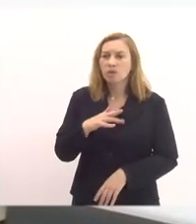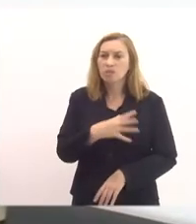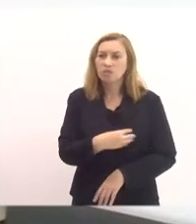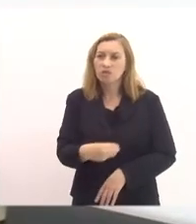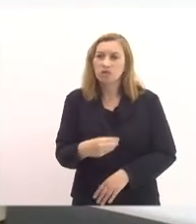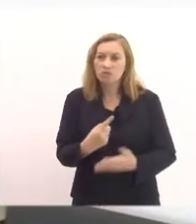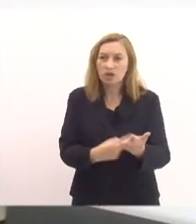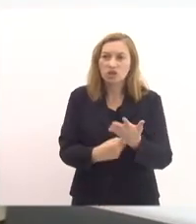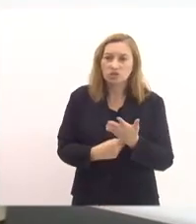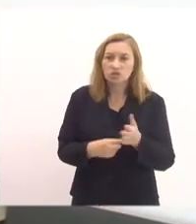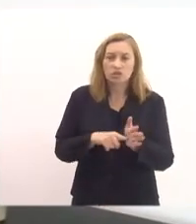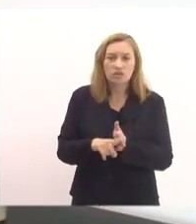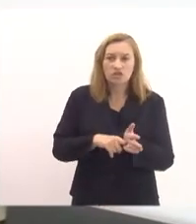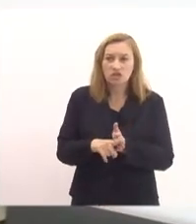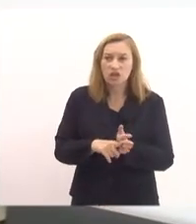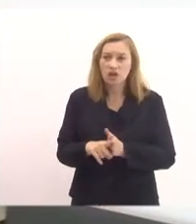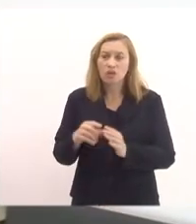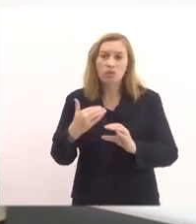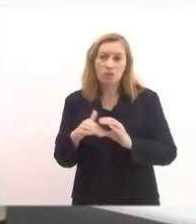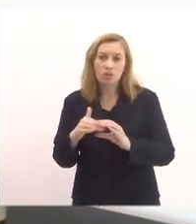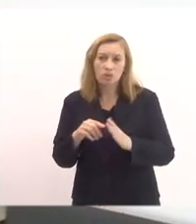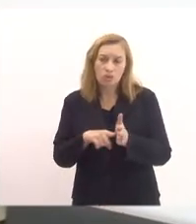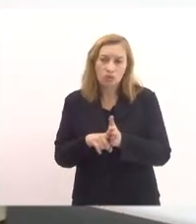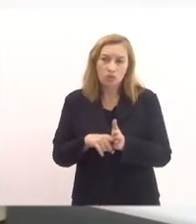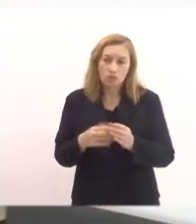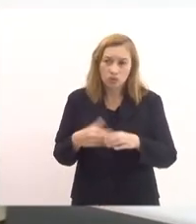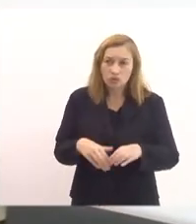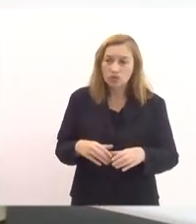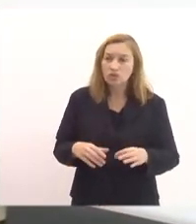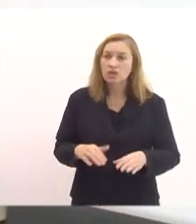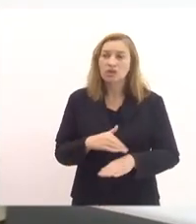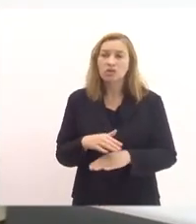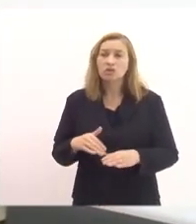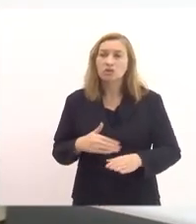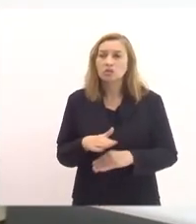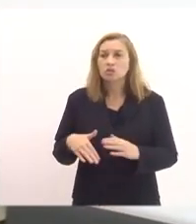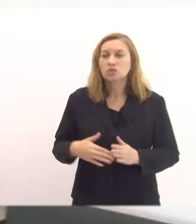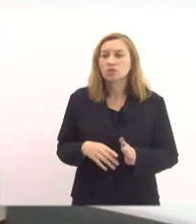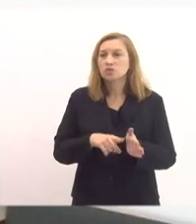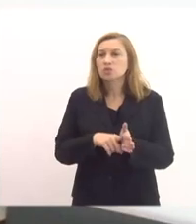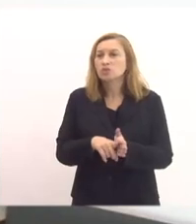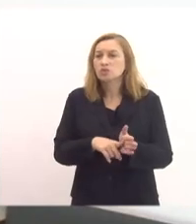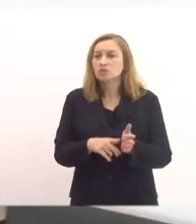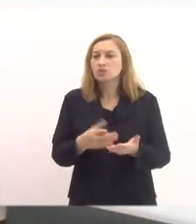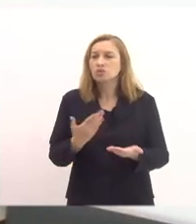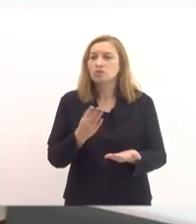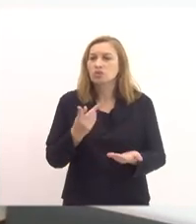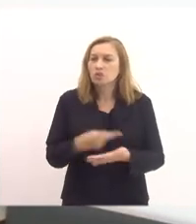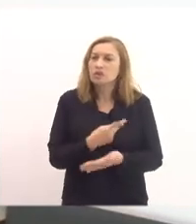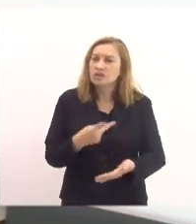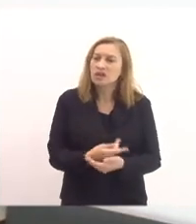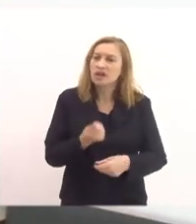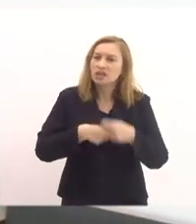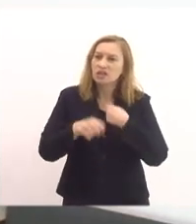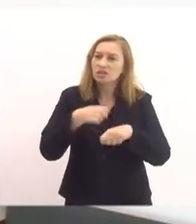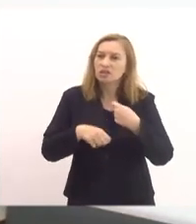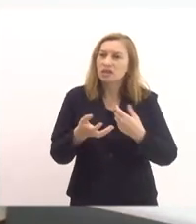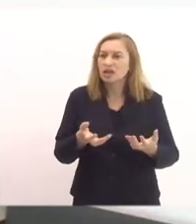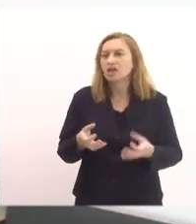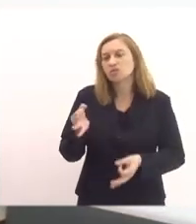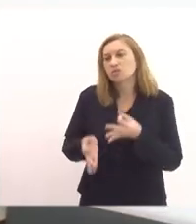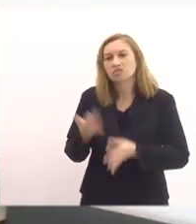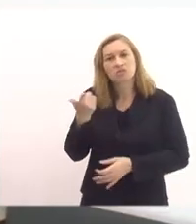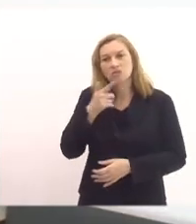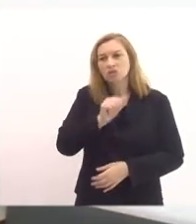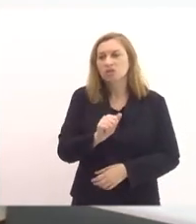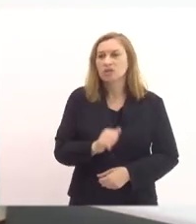me ajudou a investigar esse concurso. E eu detectei todos esses vícios administrativos. E, de todas as formas, nós tentamos buscar justiça e não